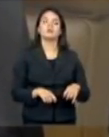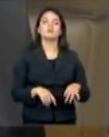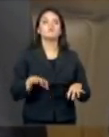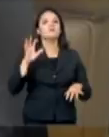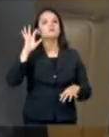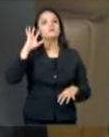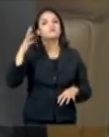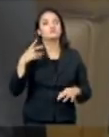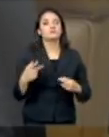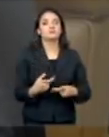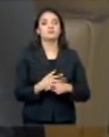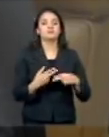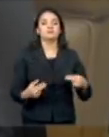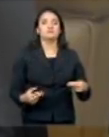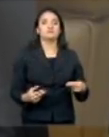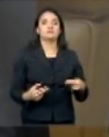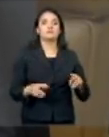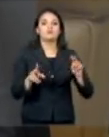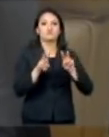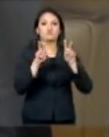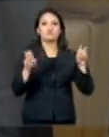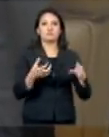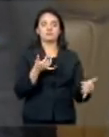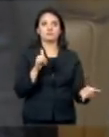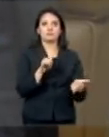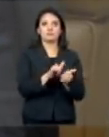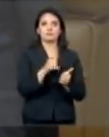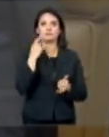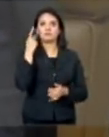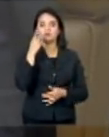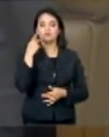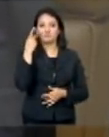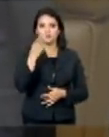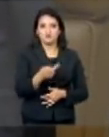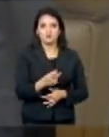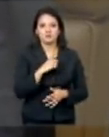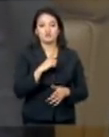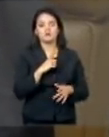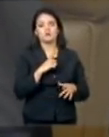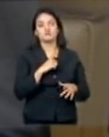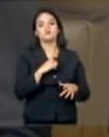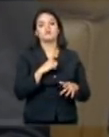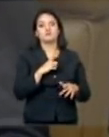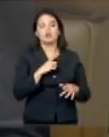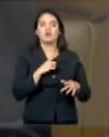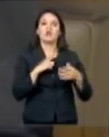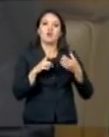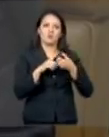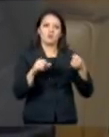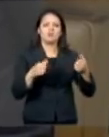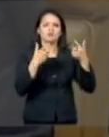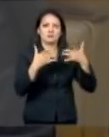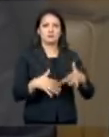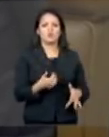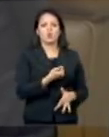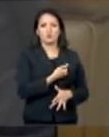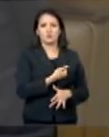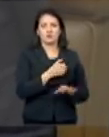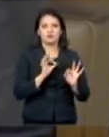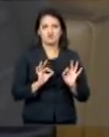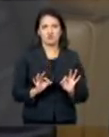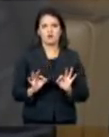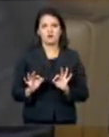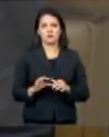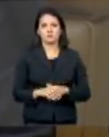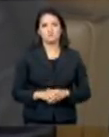revogação das linhas políticas nos termos do artigo 1º é o segundo seguido da lei 9784 combinado com